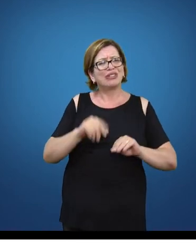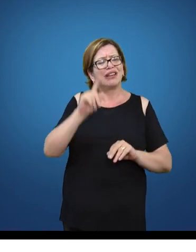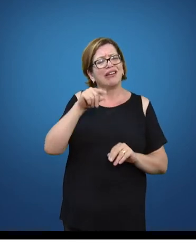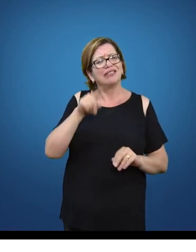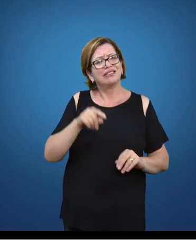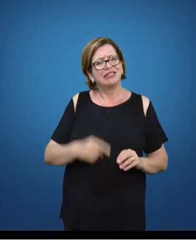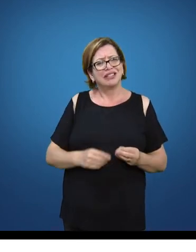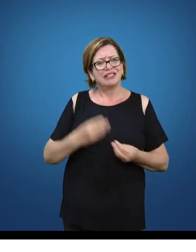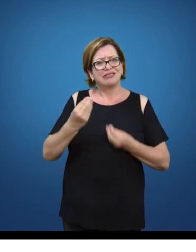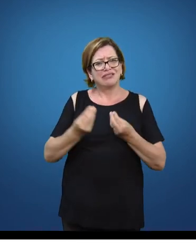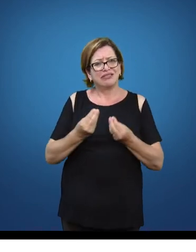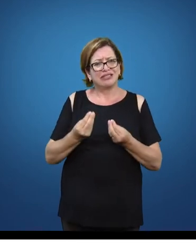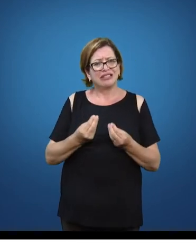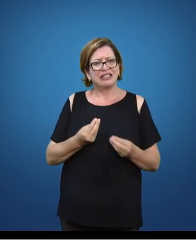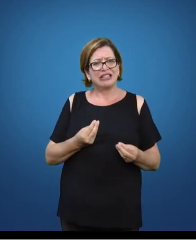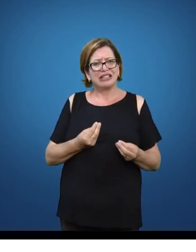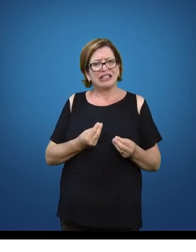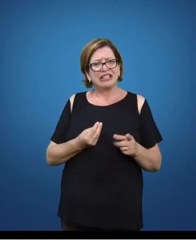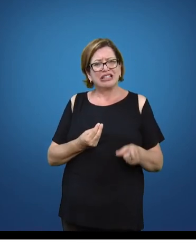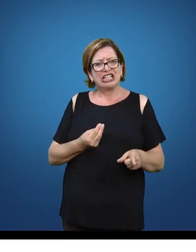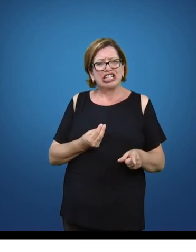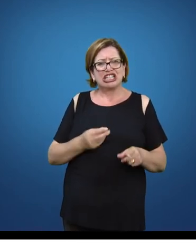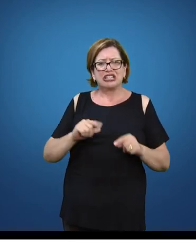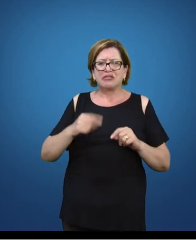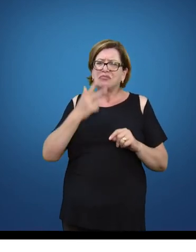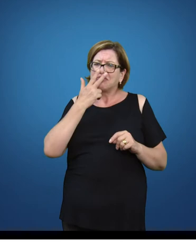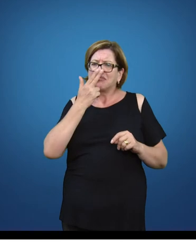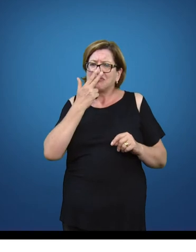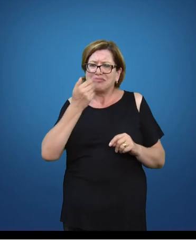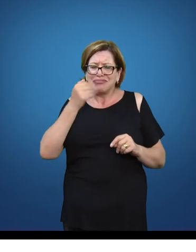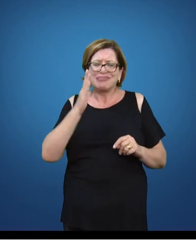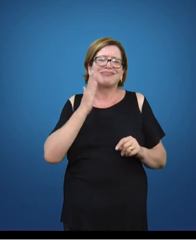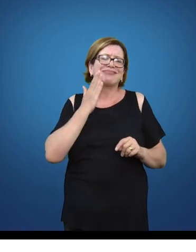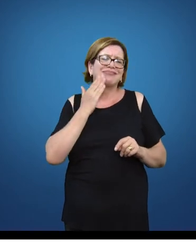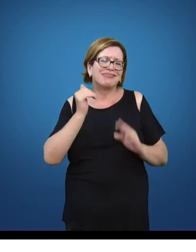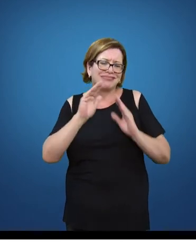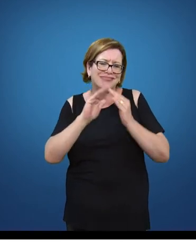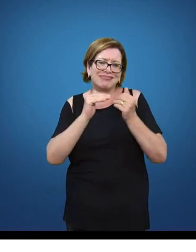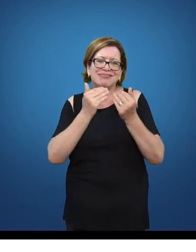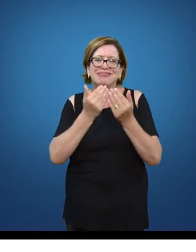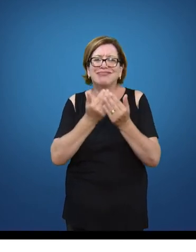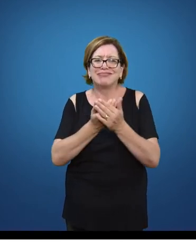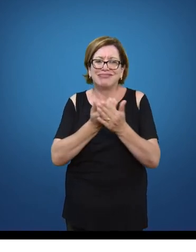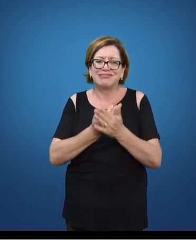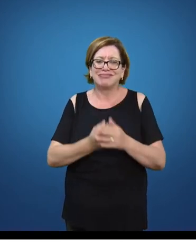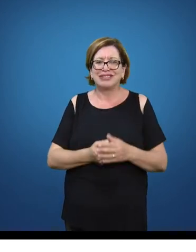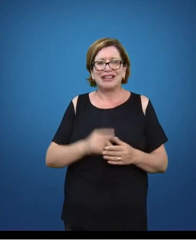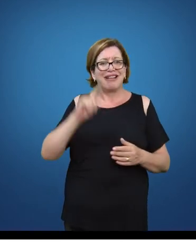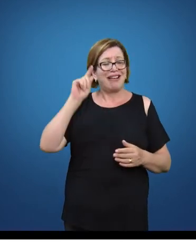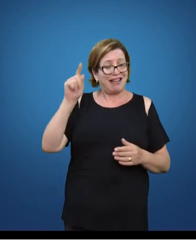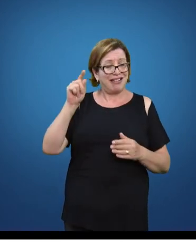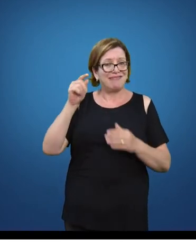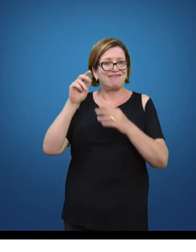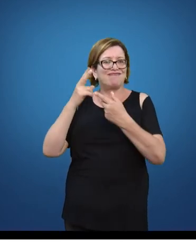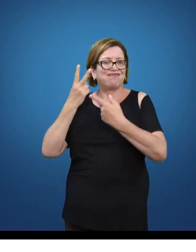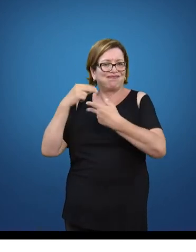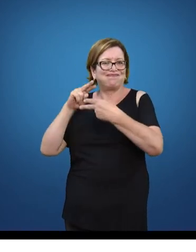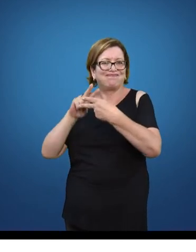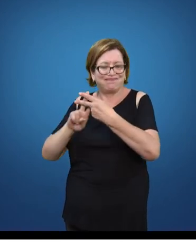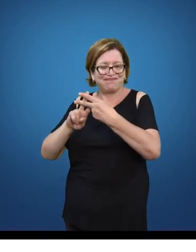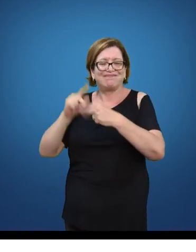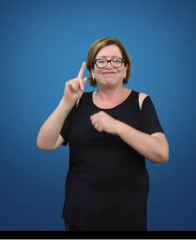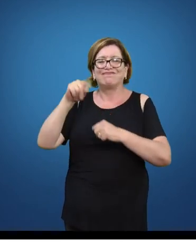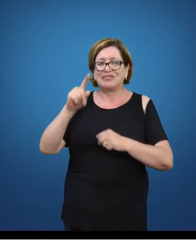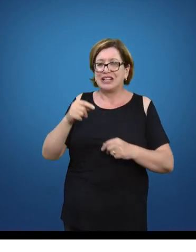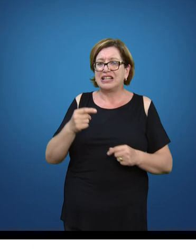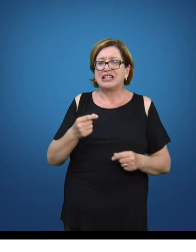verba que é destinada àquele aluno se manter na escola ele é muito menos do que aquele dinheiro aquela verba